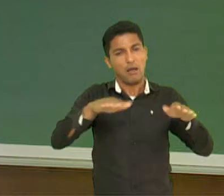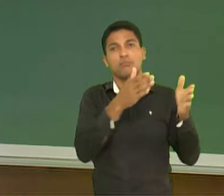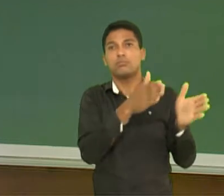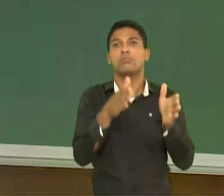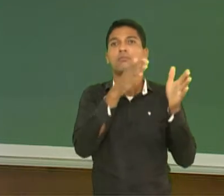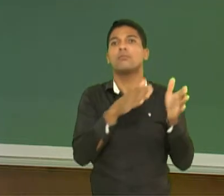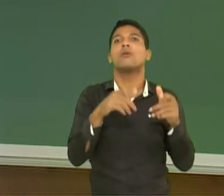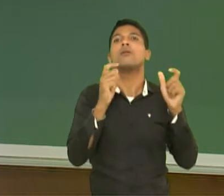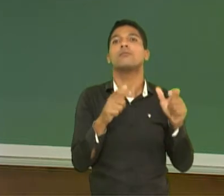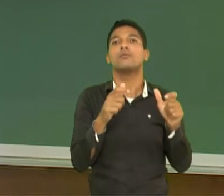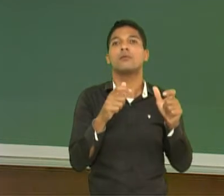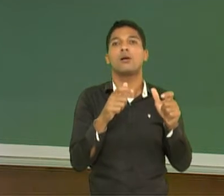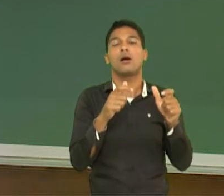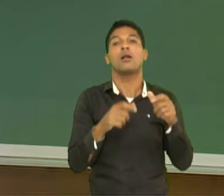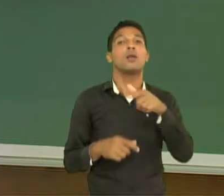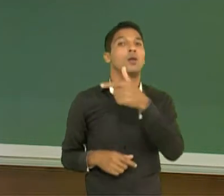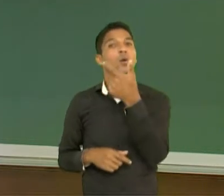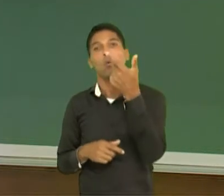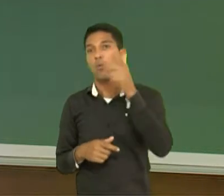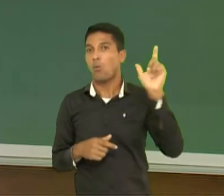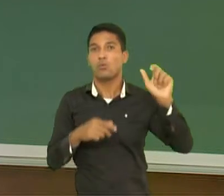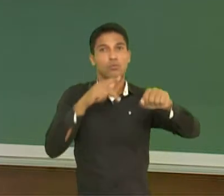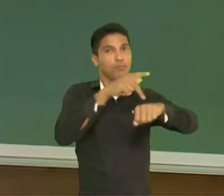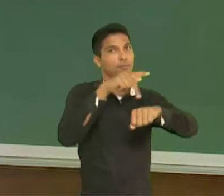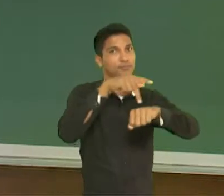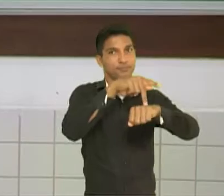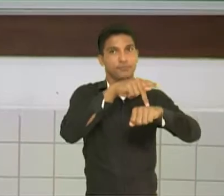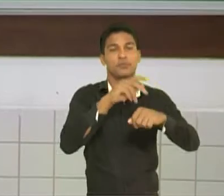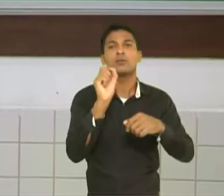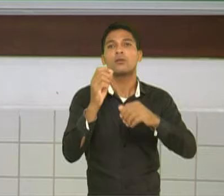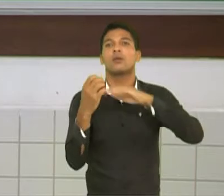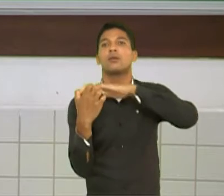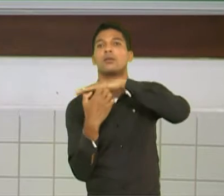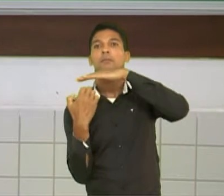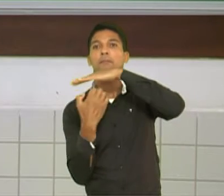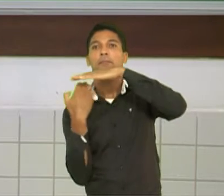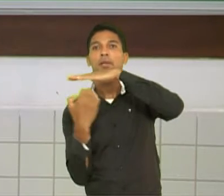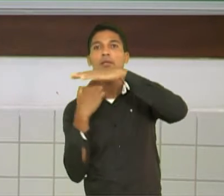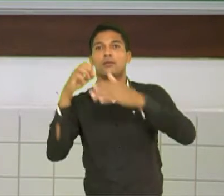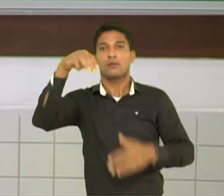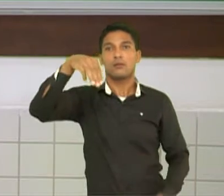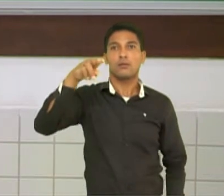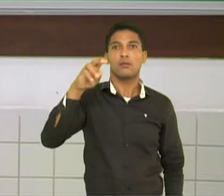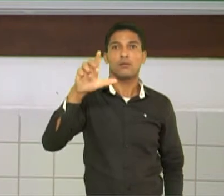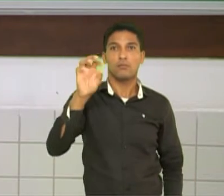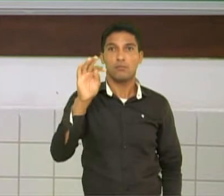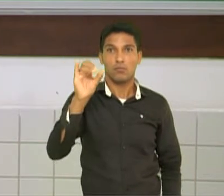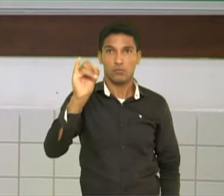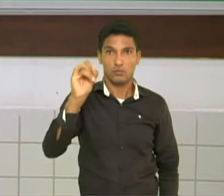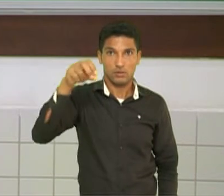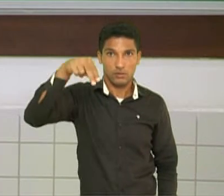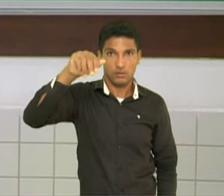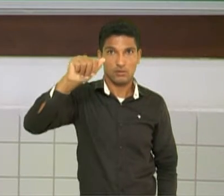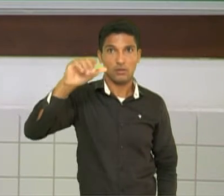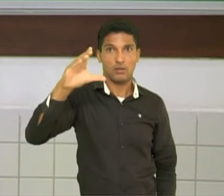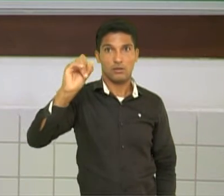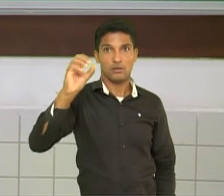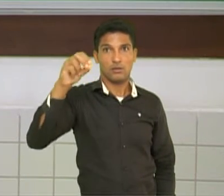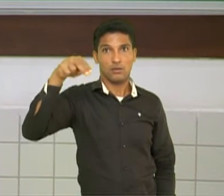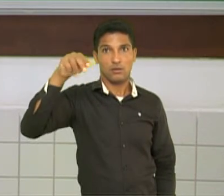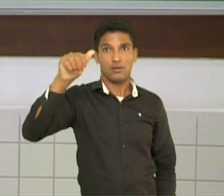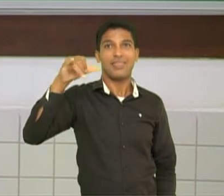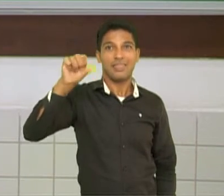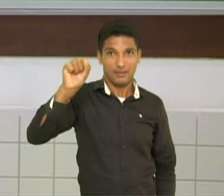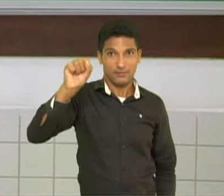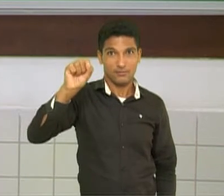tem unidades. As empresas multinacionais produzem geralmente, não sempre, mas geralmente, em lugares